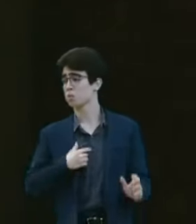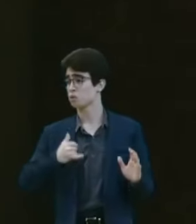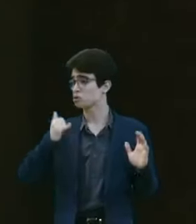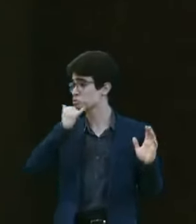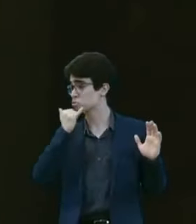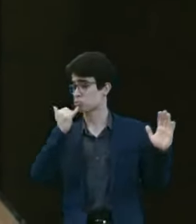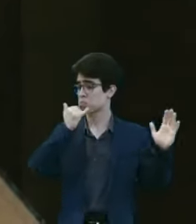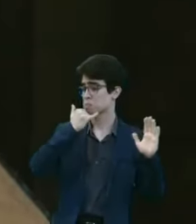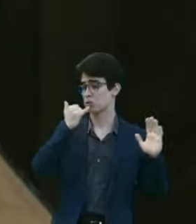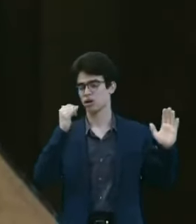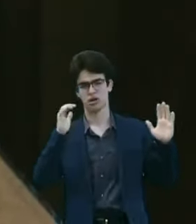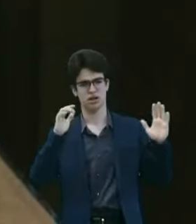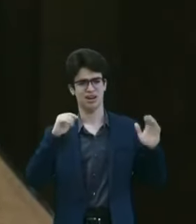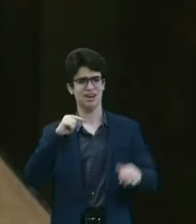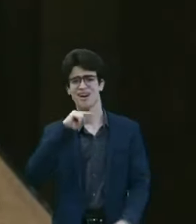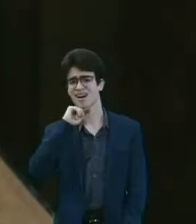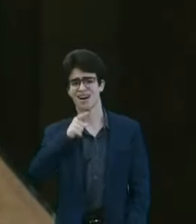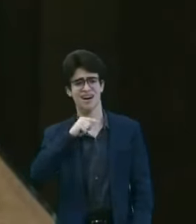vai resolver nada.